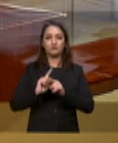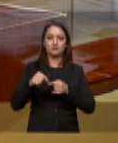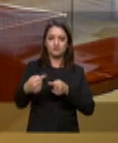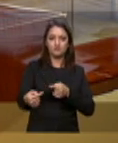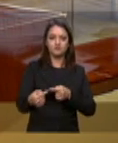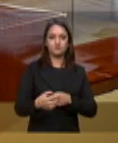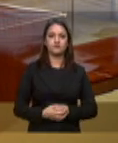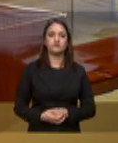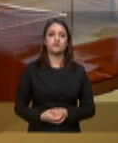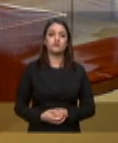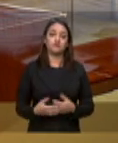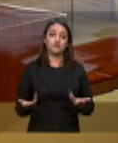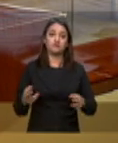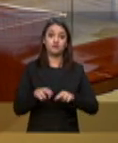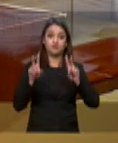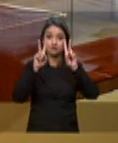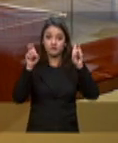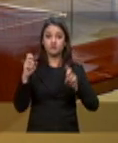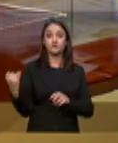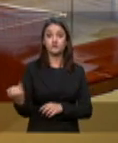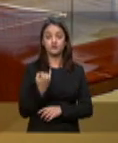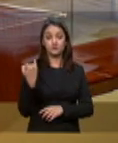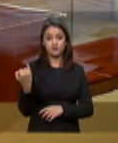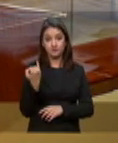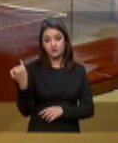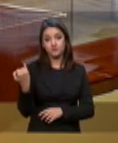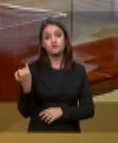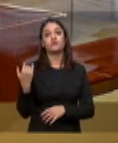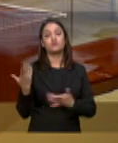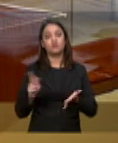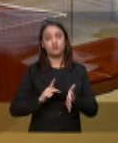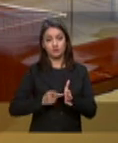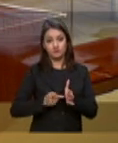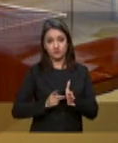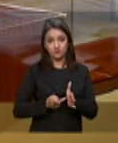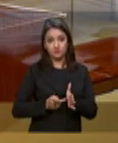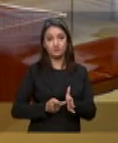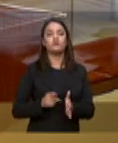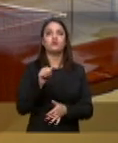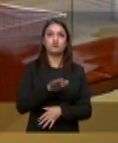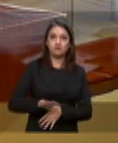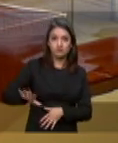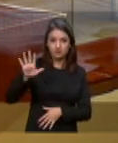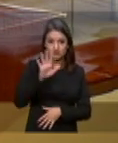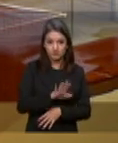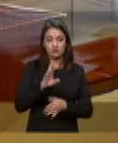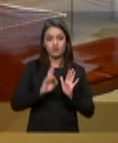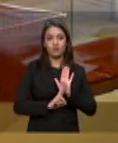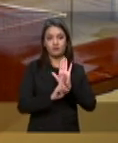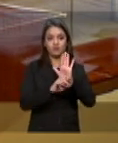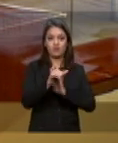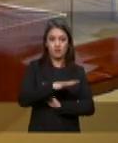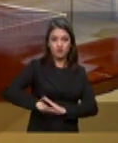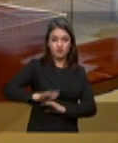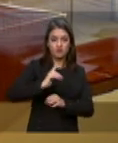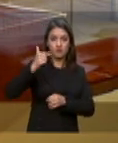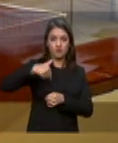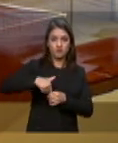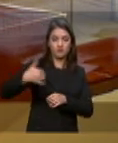em razão da relevância da matéria, o Sindicom, entidade nacional representativa do setor de distribuição de